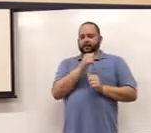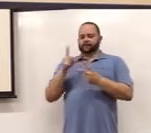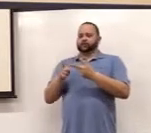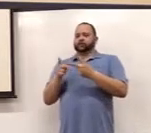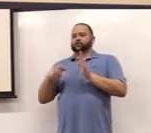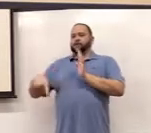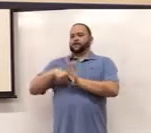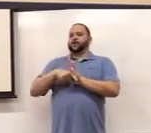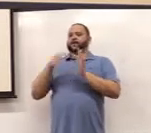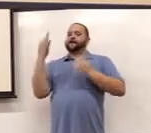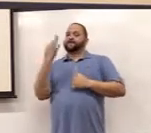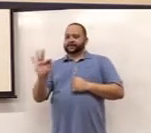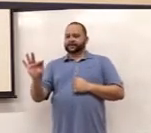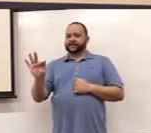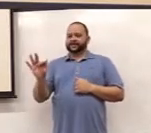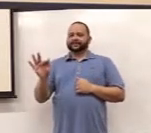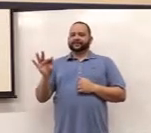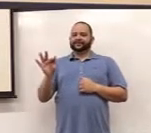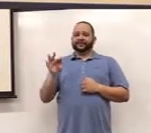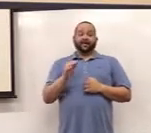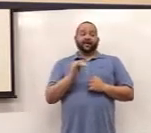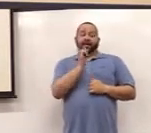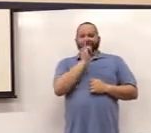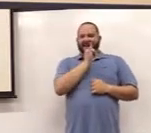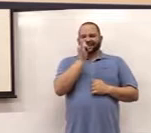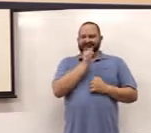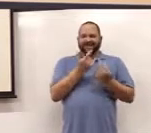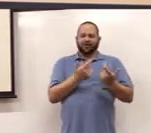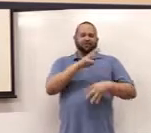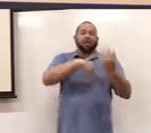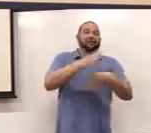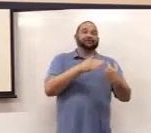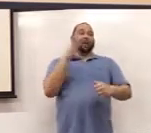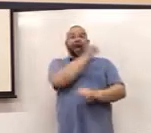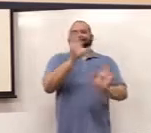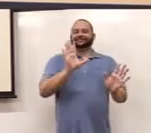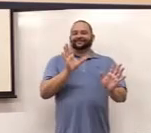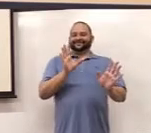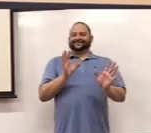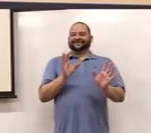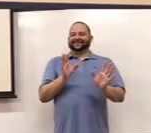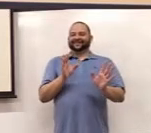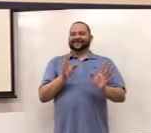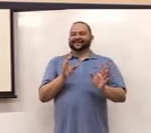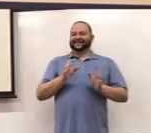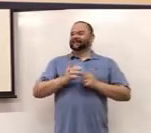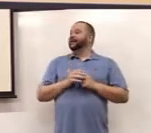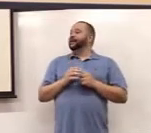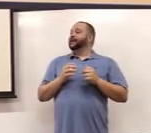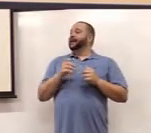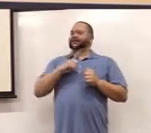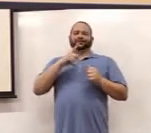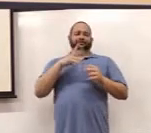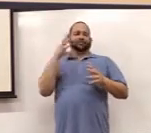italiana é como os italianos são. Tudo de uma vez, né? Então ela é uma parte rápida, uma parte lenta e uma parte rápida, mas